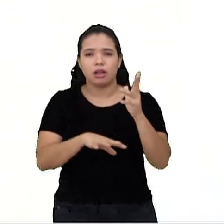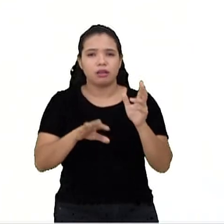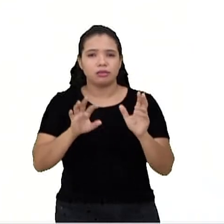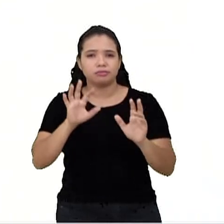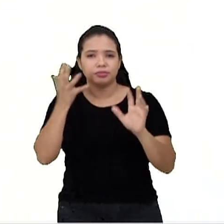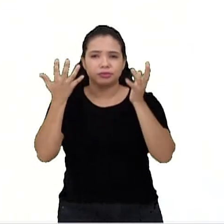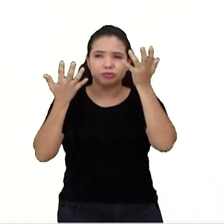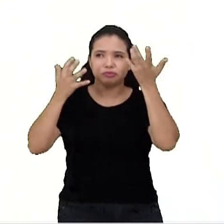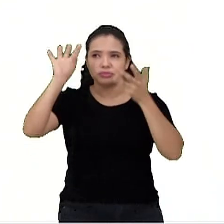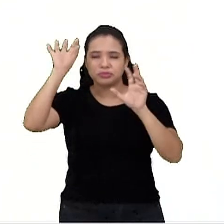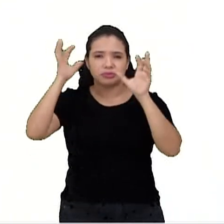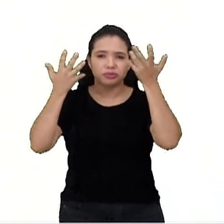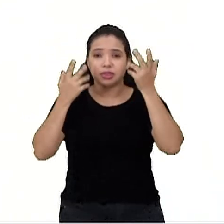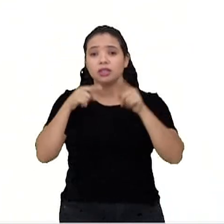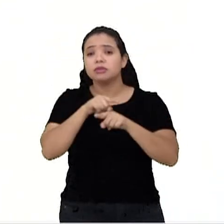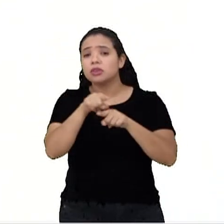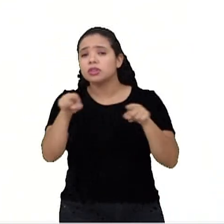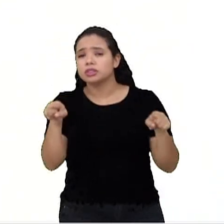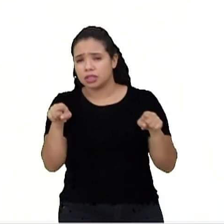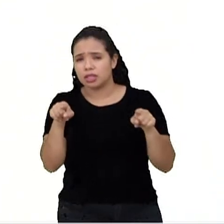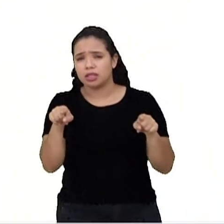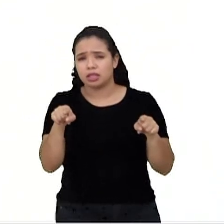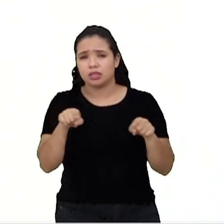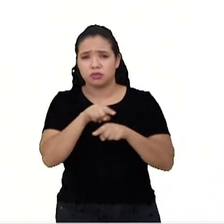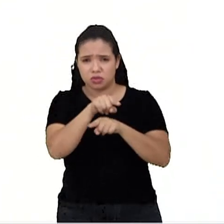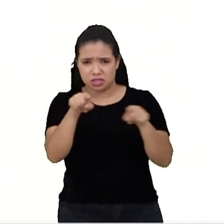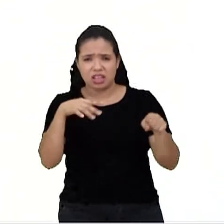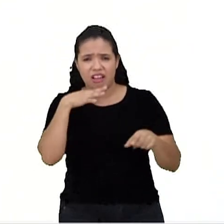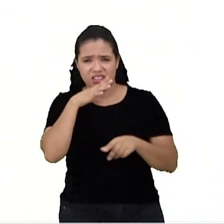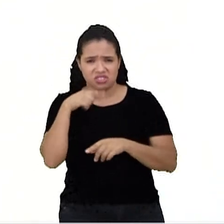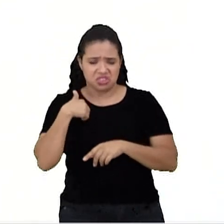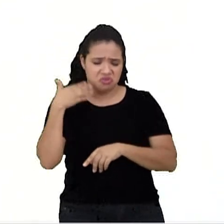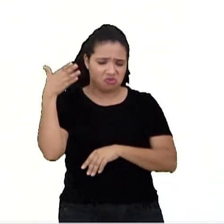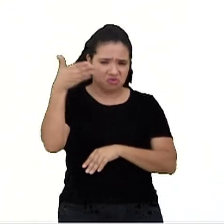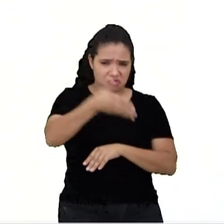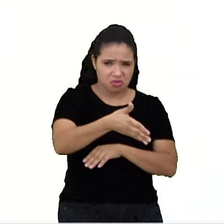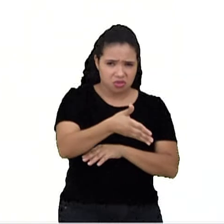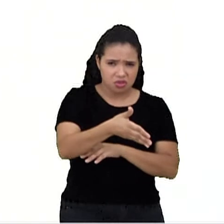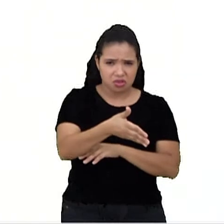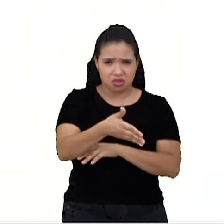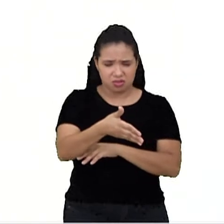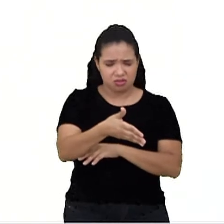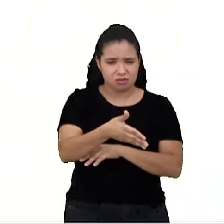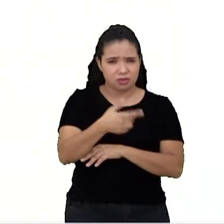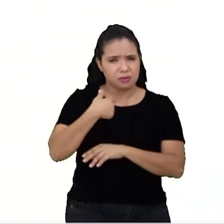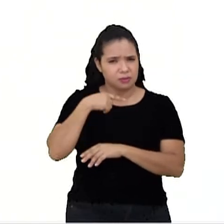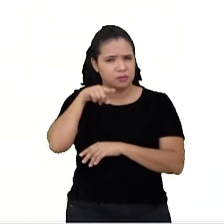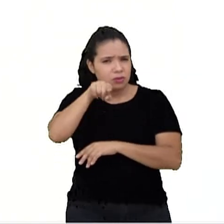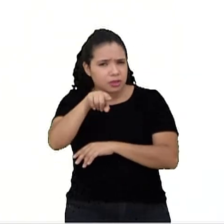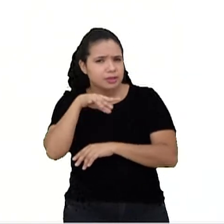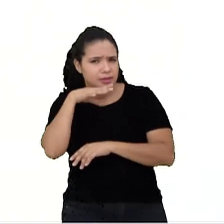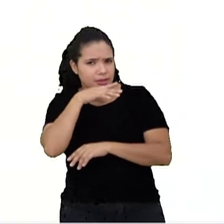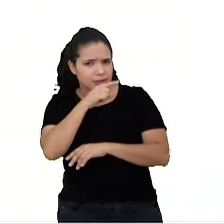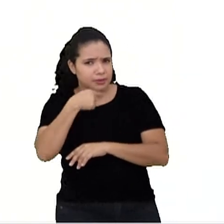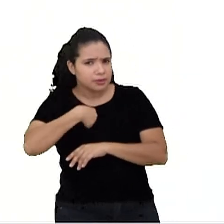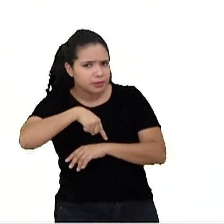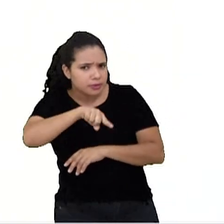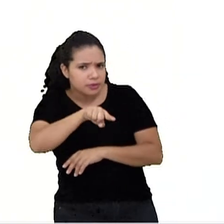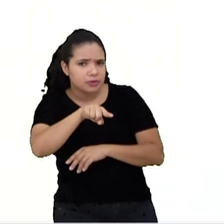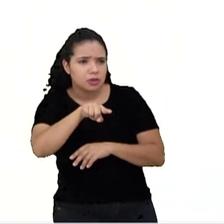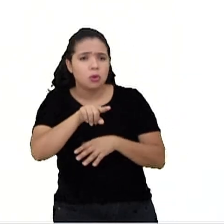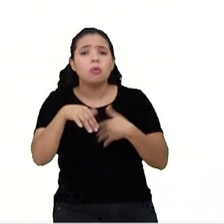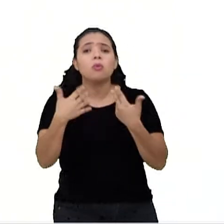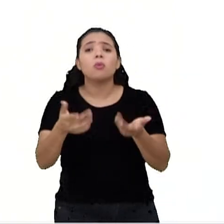E você, vamos aqui na primeira frase. E você acha que eu iria? Você acha que eu iria? Quais são